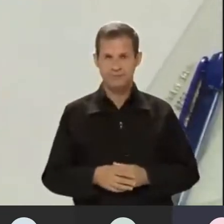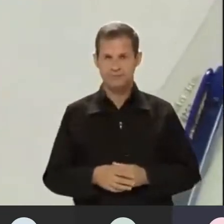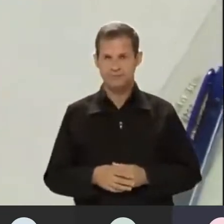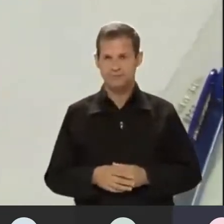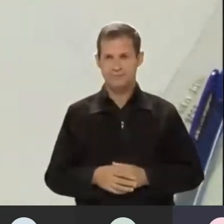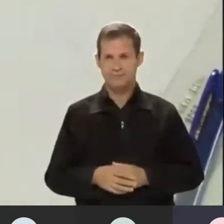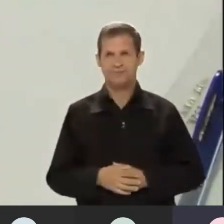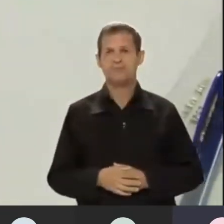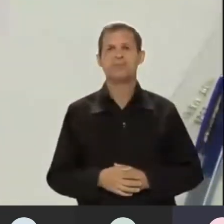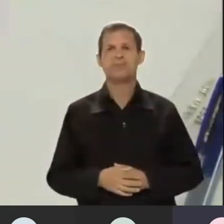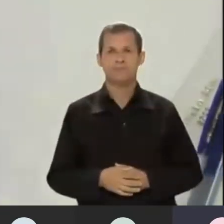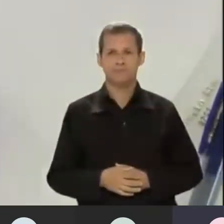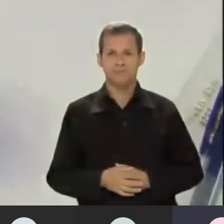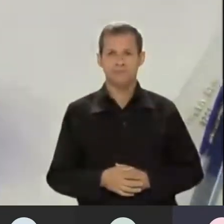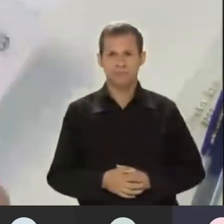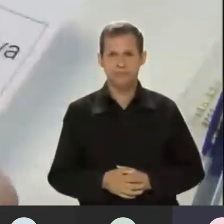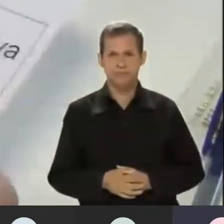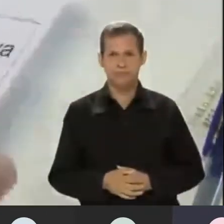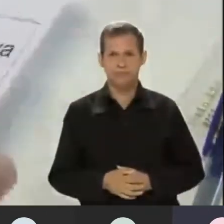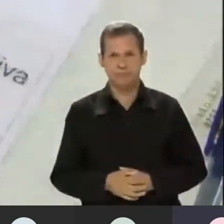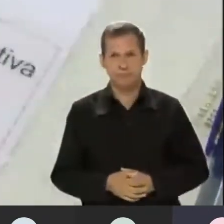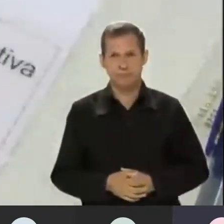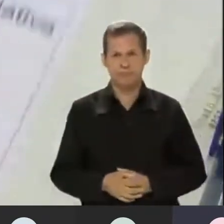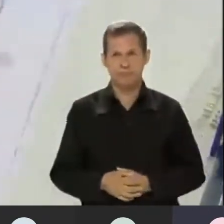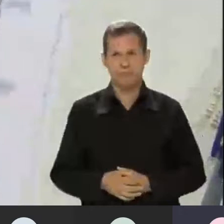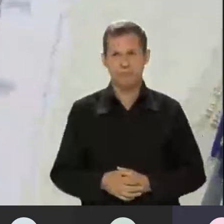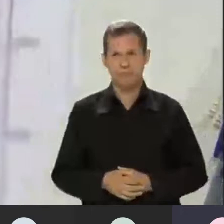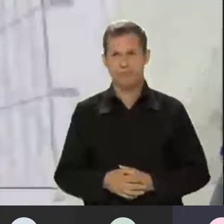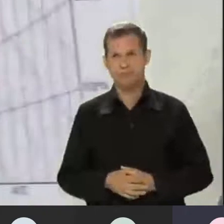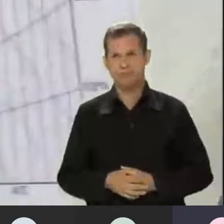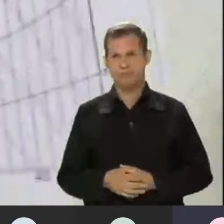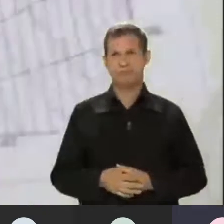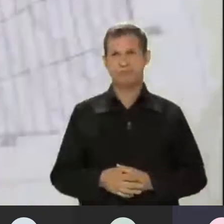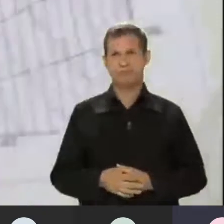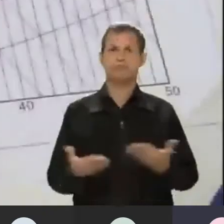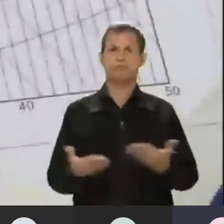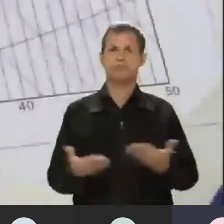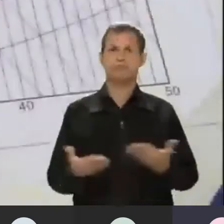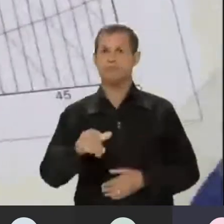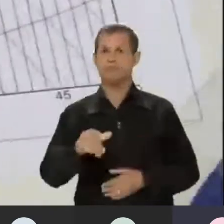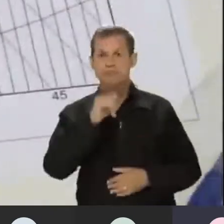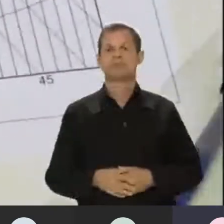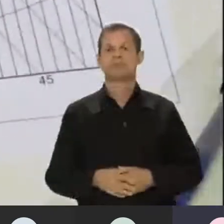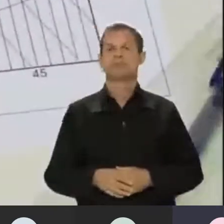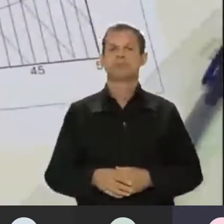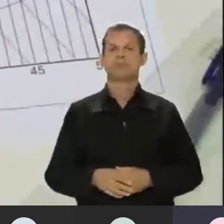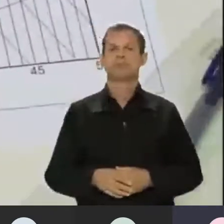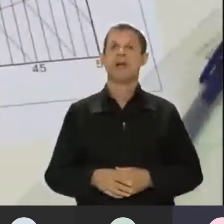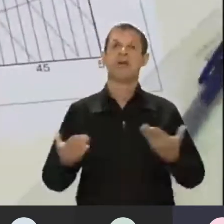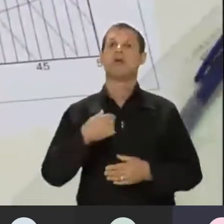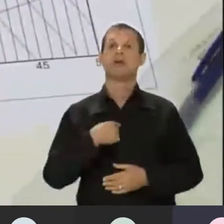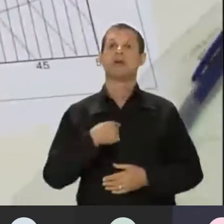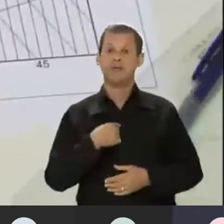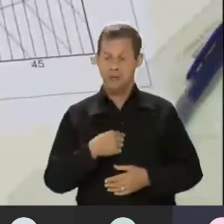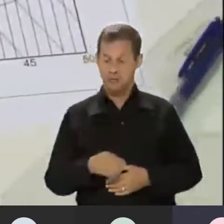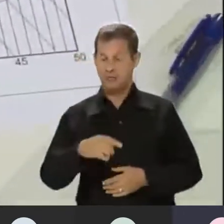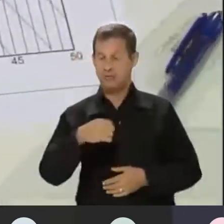Vou colocar outra aqui. E agora eu vou considerar que eu